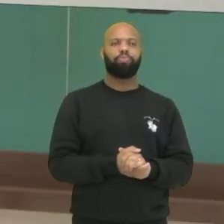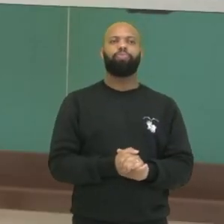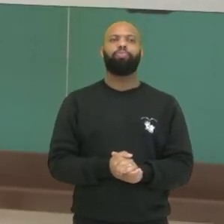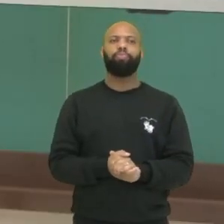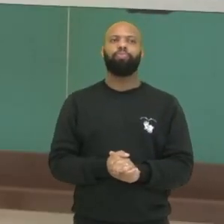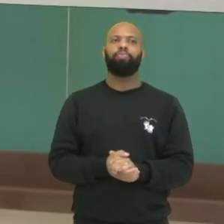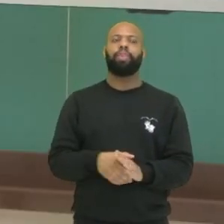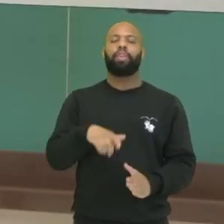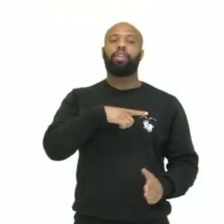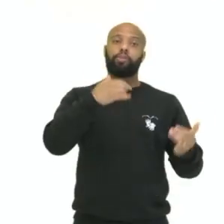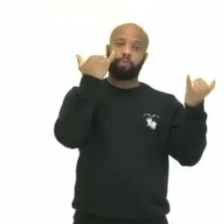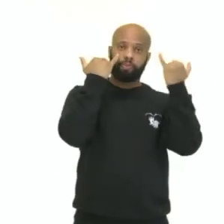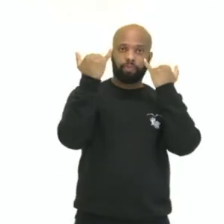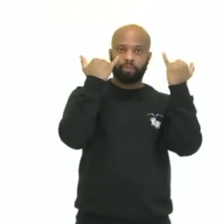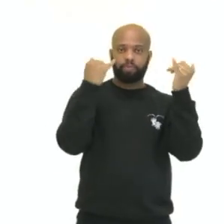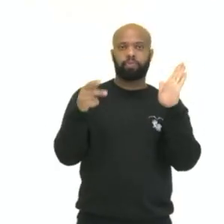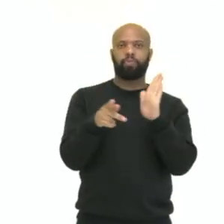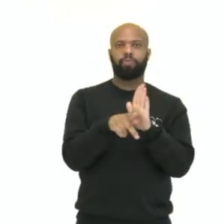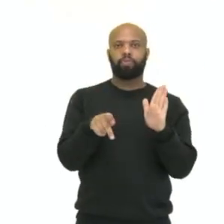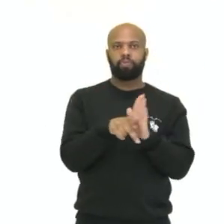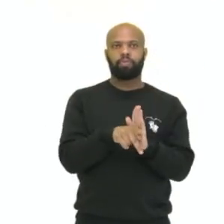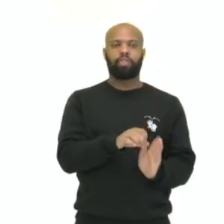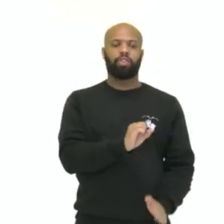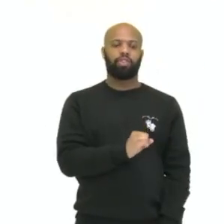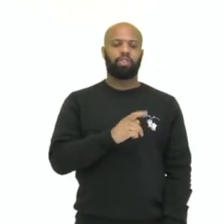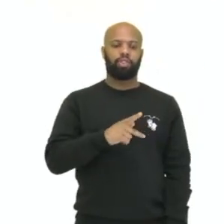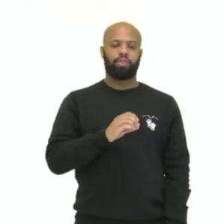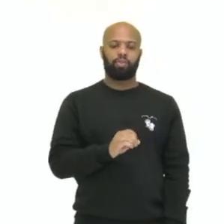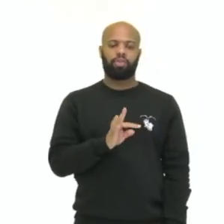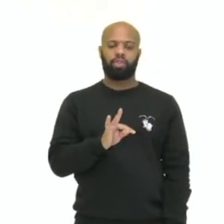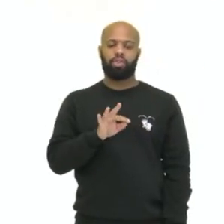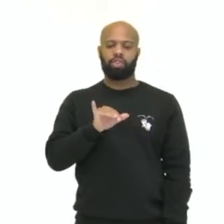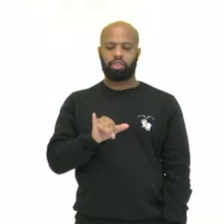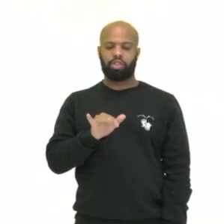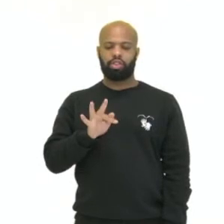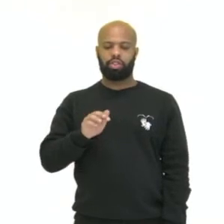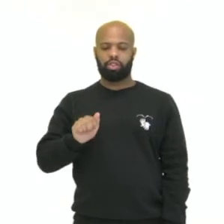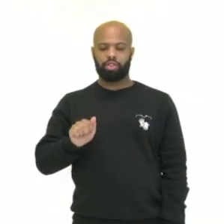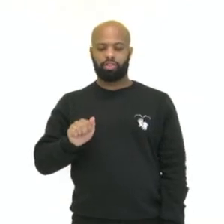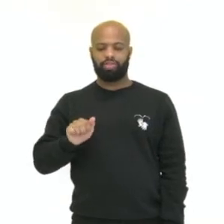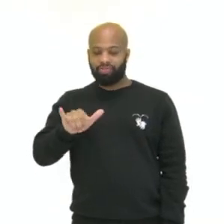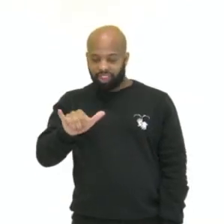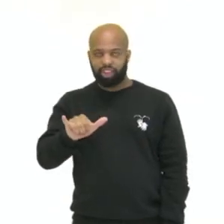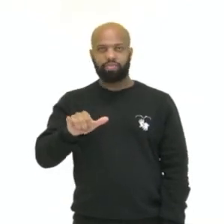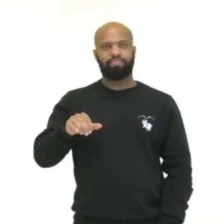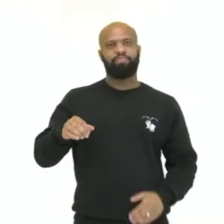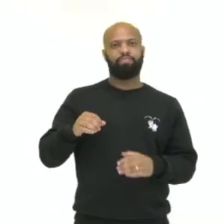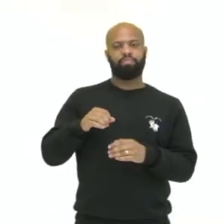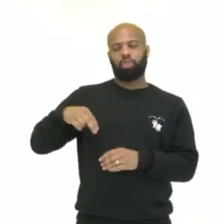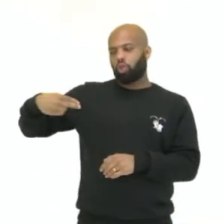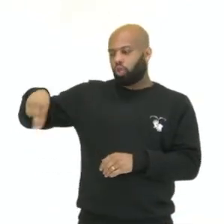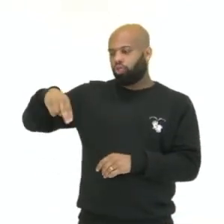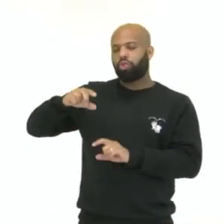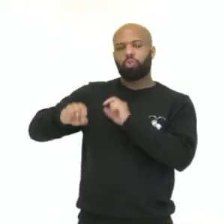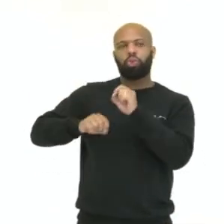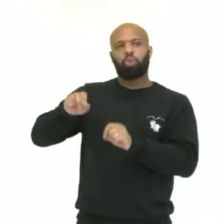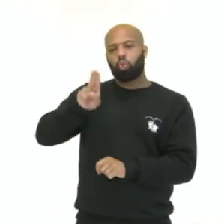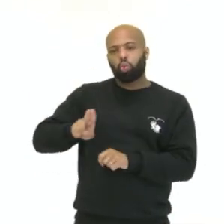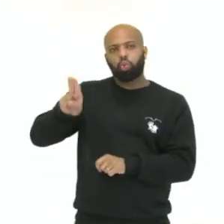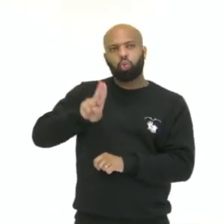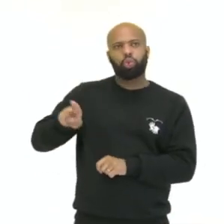Segundo dados divulgados pelo Spotify em novembro, o consumo desse modelo de conteúdo no